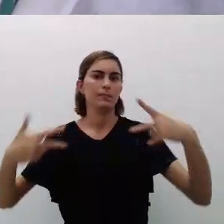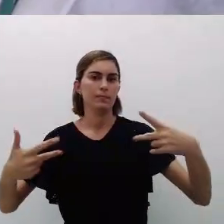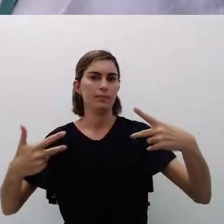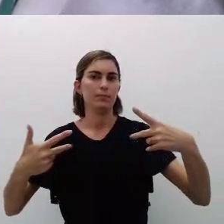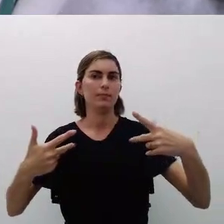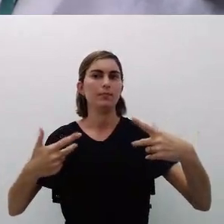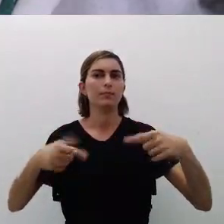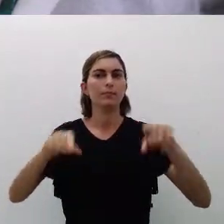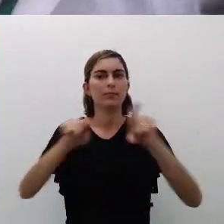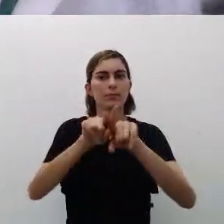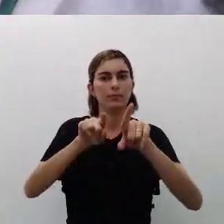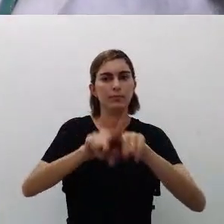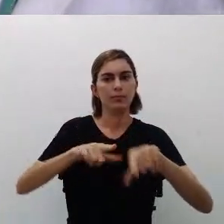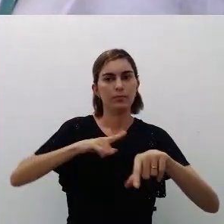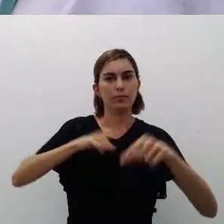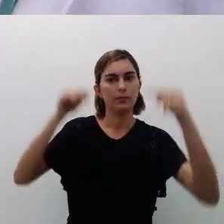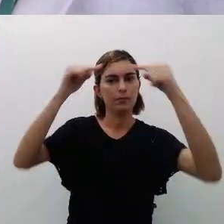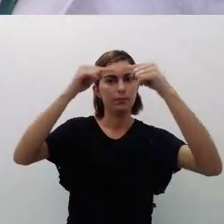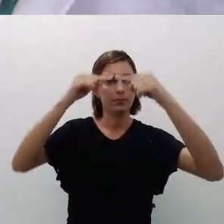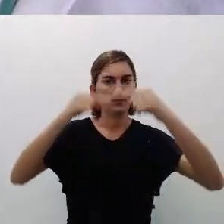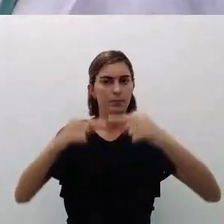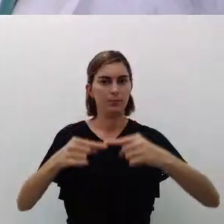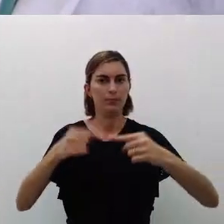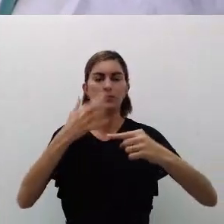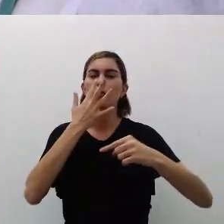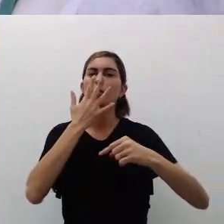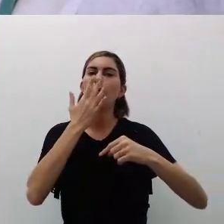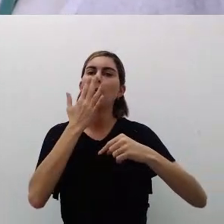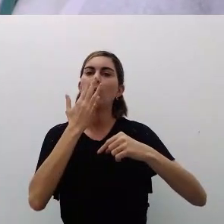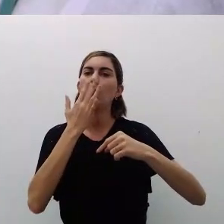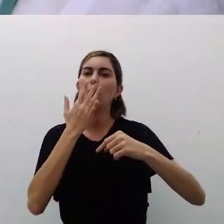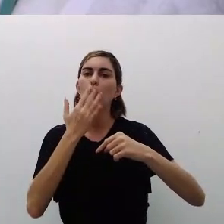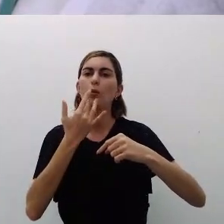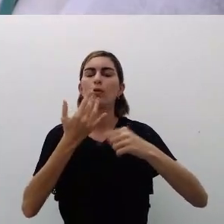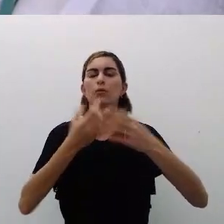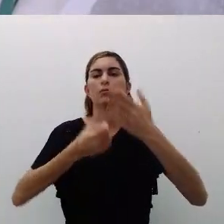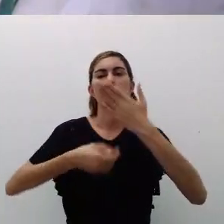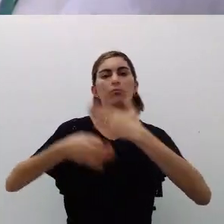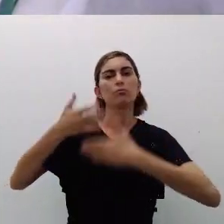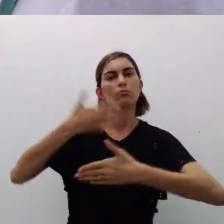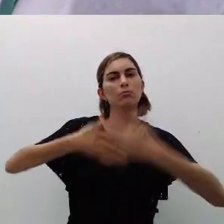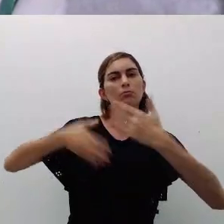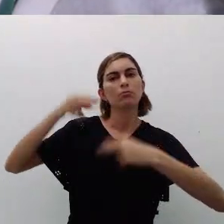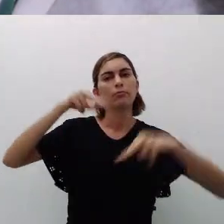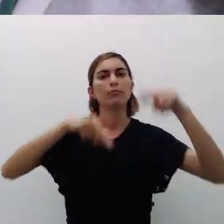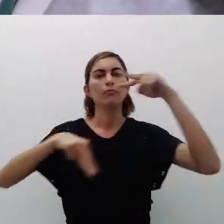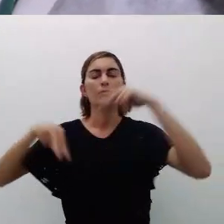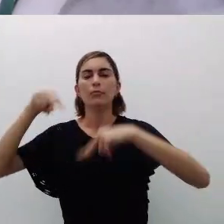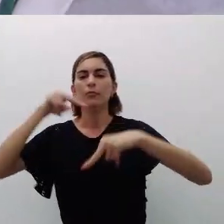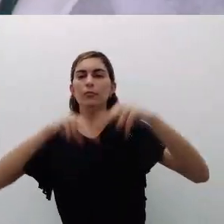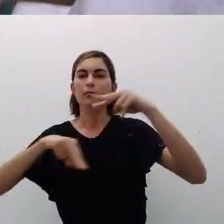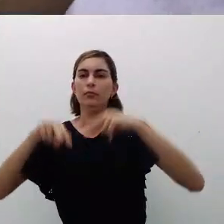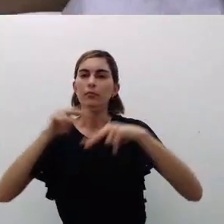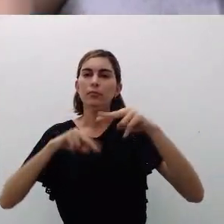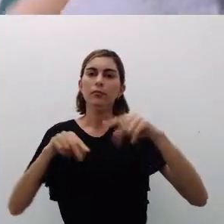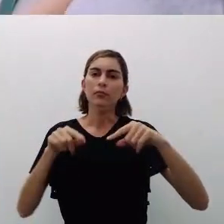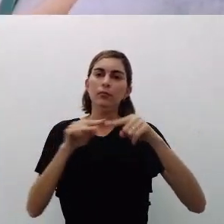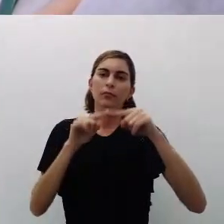uma combinação de cores que dá esse movimento no olhar, de formas